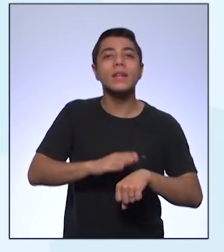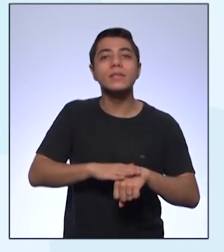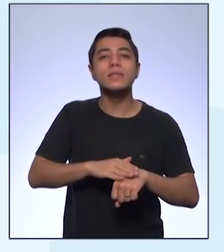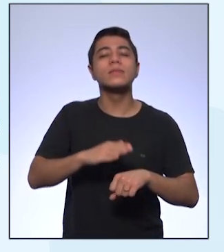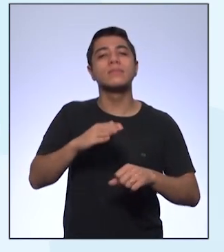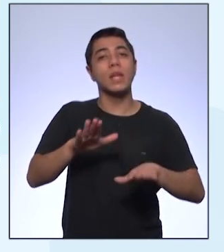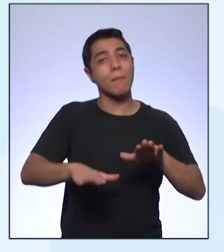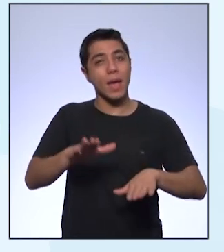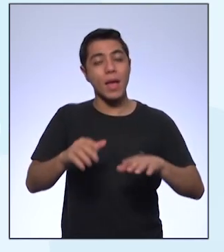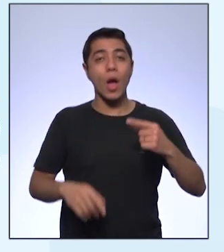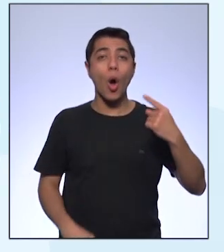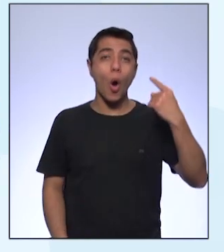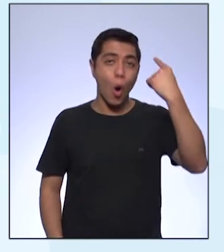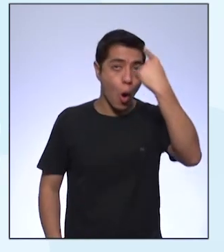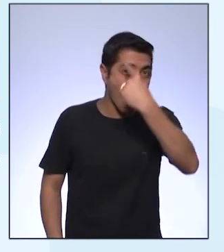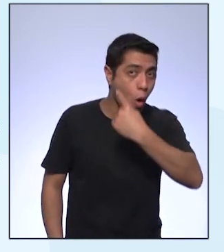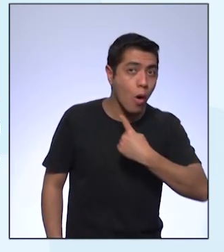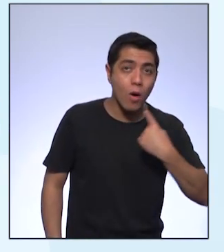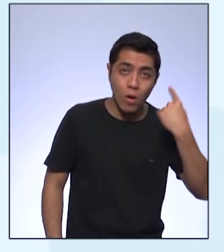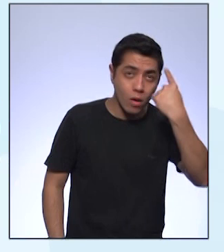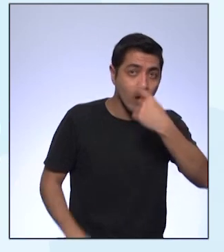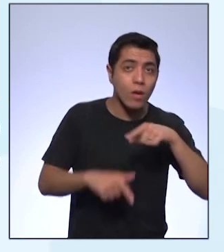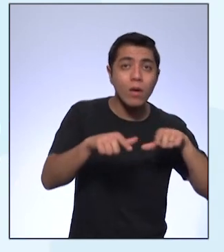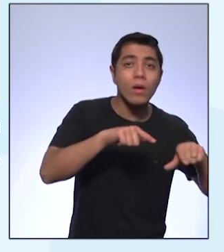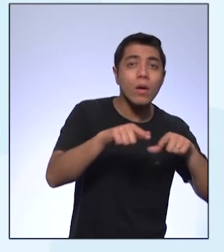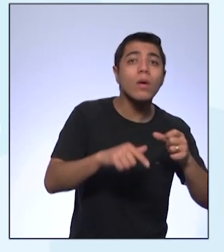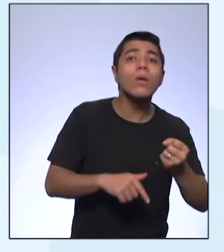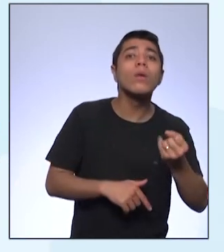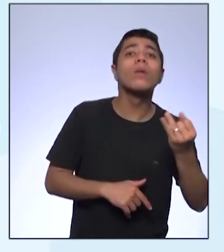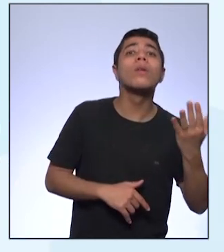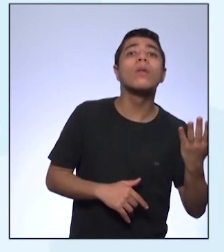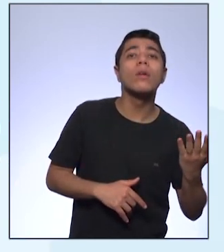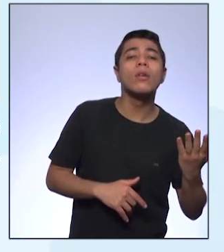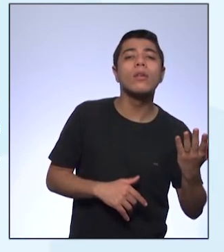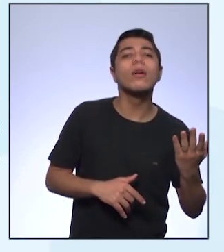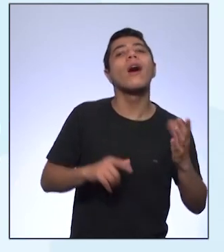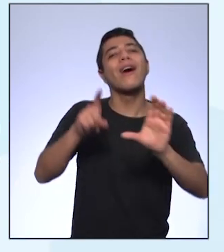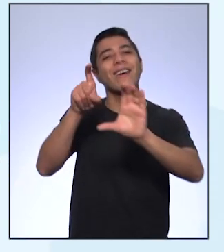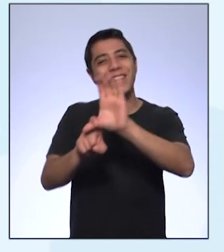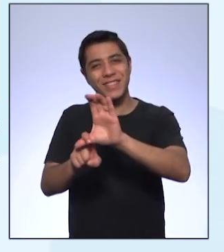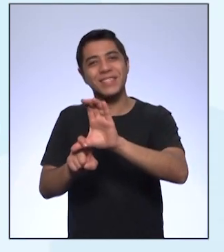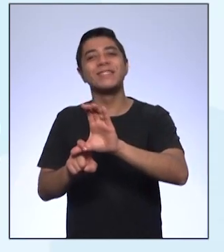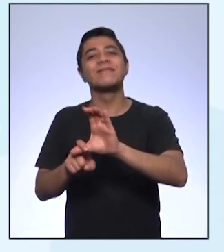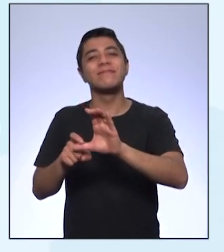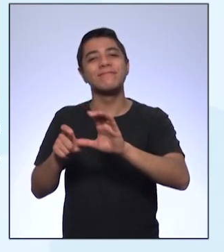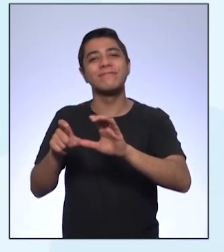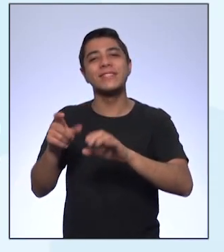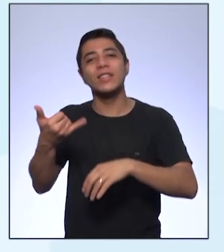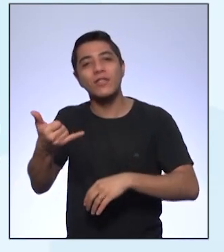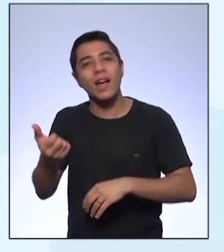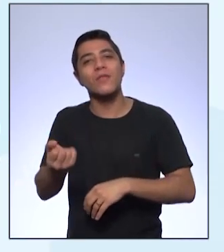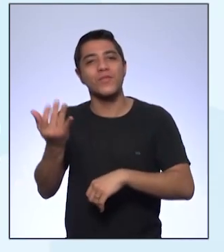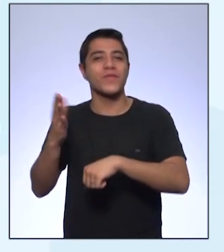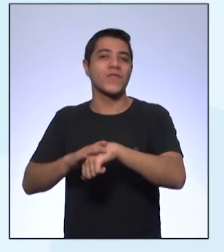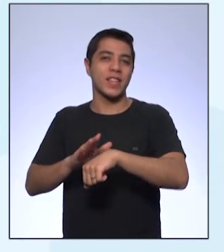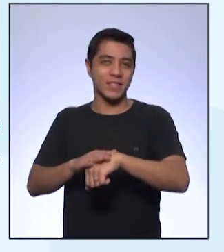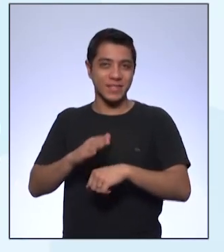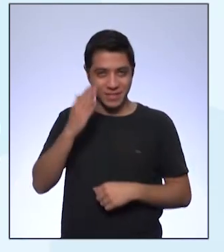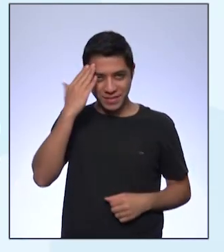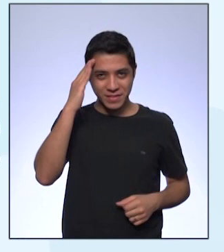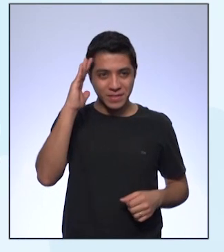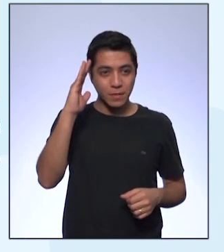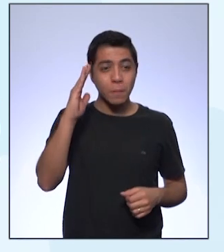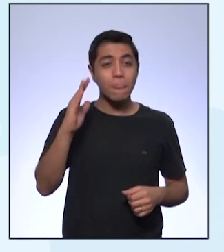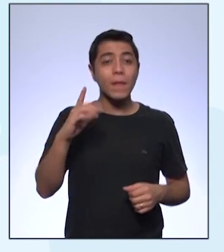horas trabalhadas. Na primeira linha temos o tempo. Esse tempo é dado em horas, 1 hora, 2 horas, 3 horas, 4 horas e assim por